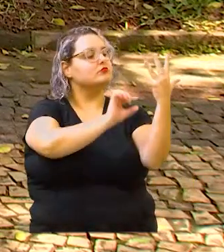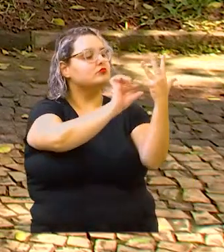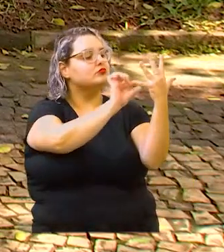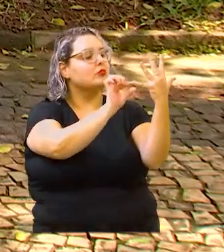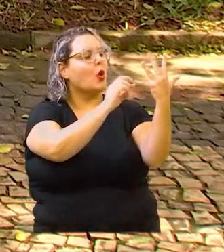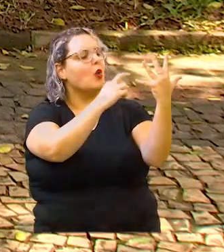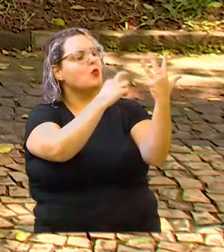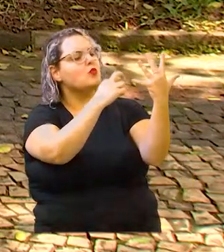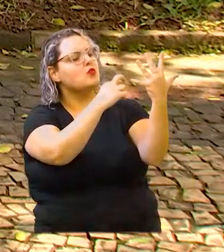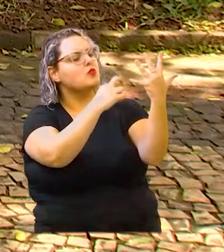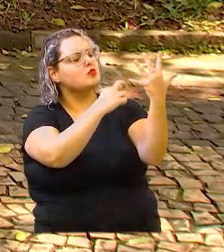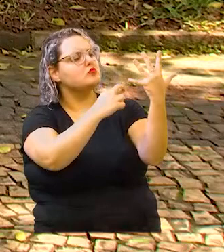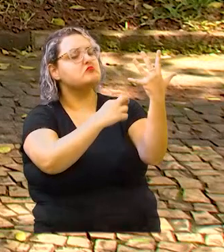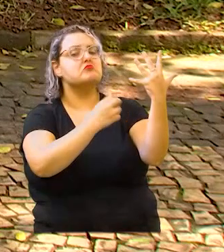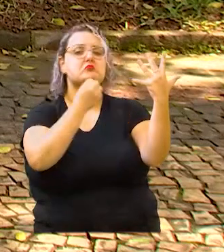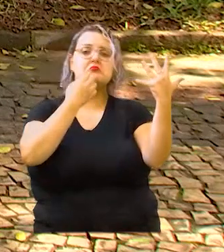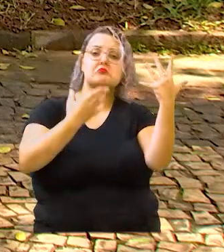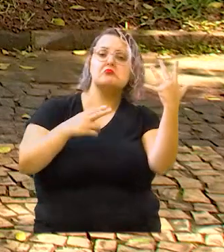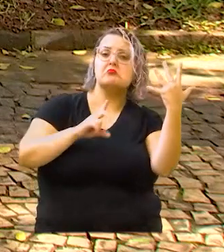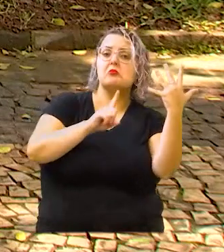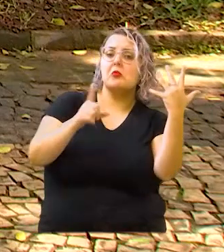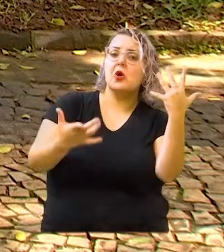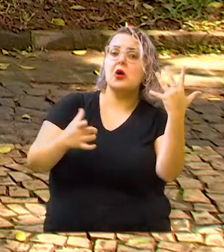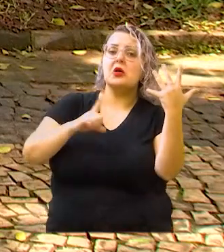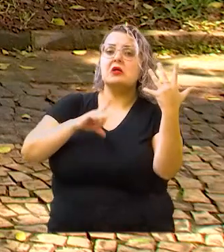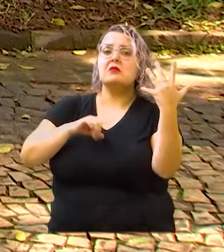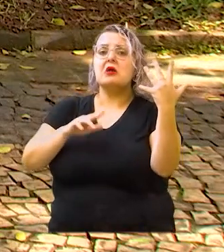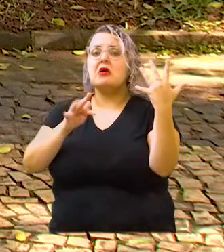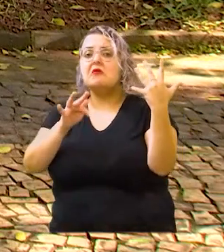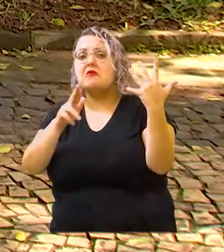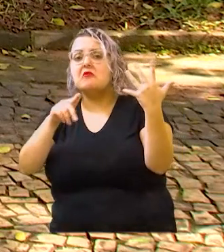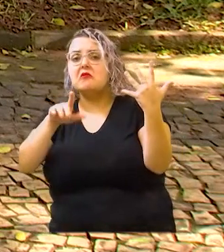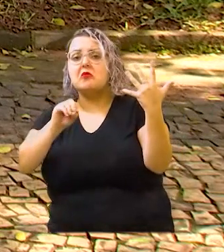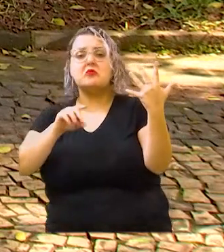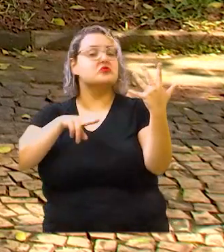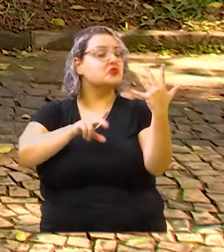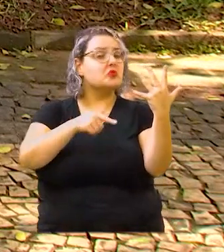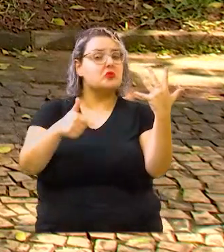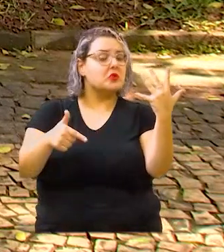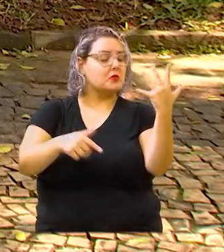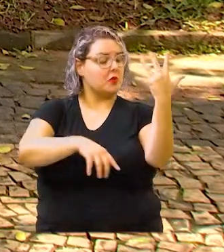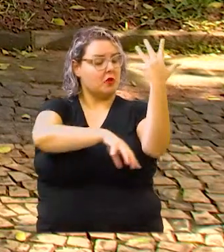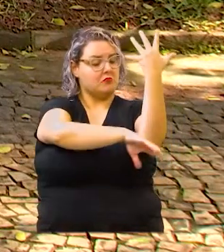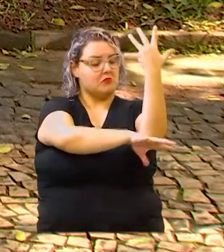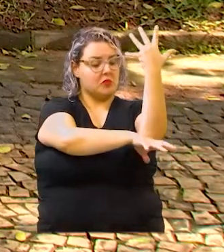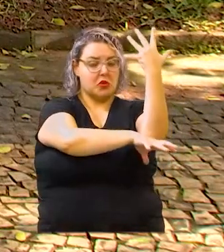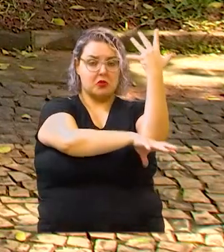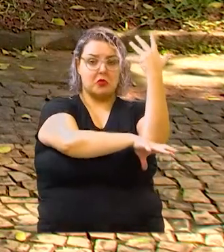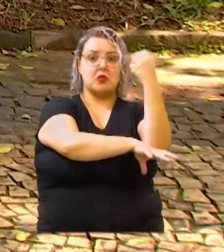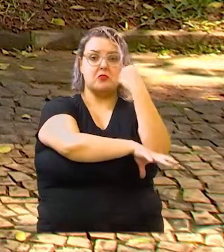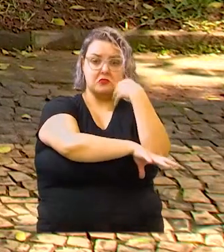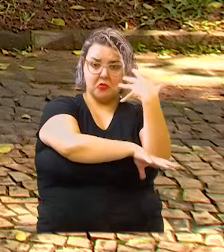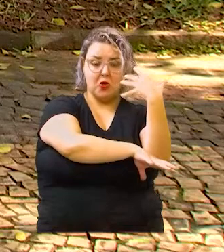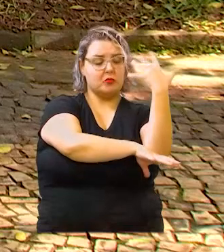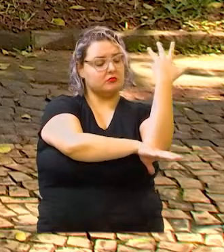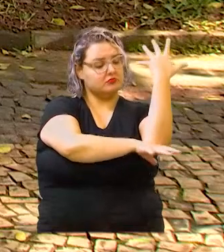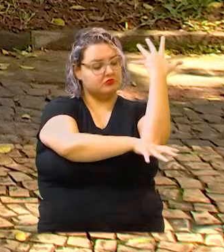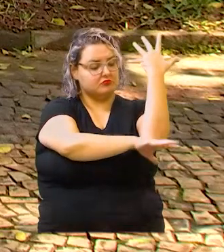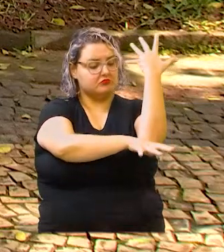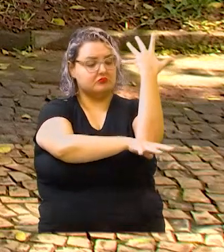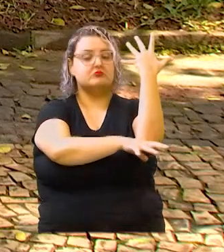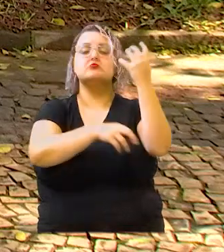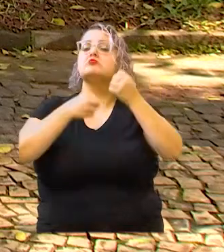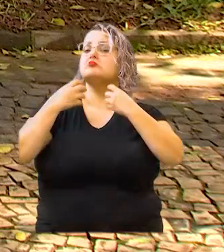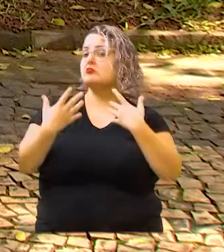tá saudável ou não, se existe a presença de fungos, se as raízes estão em boas estruturas,